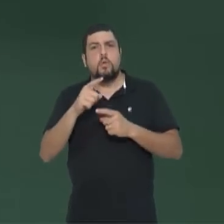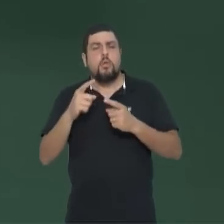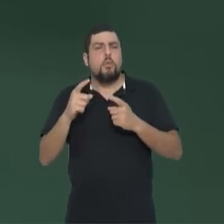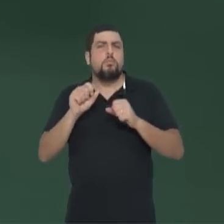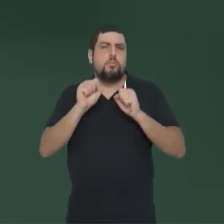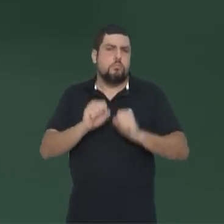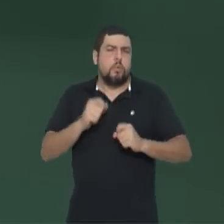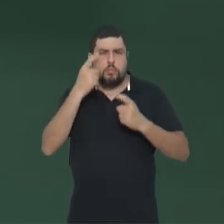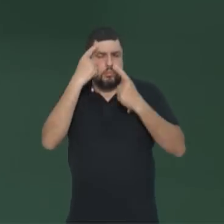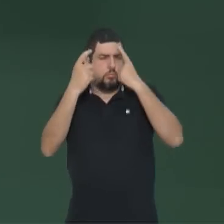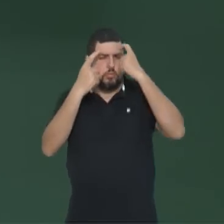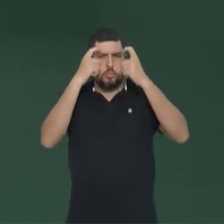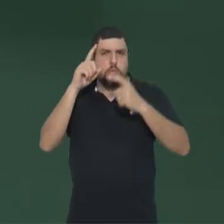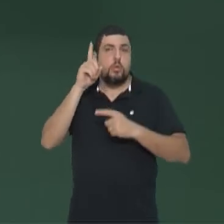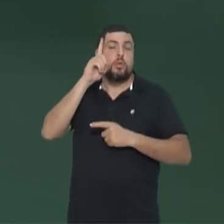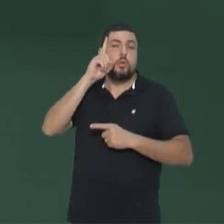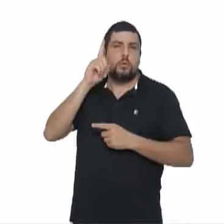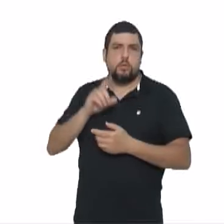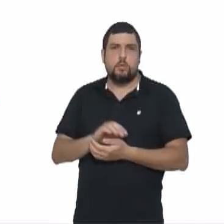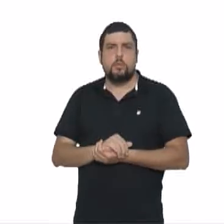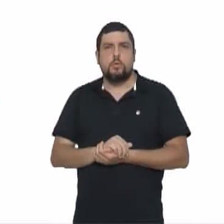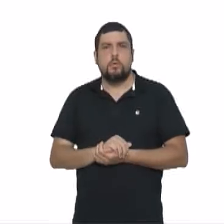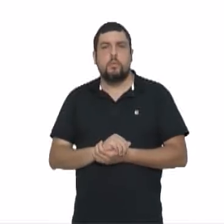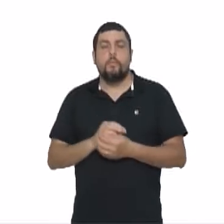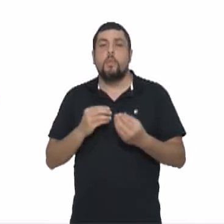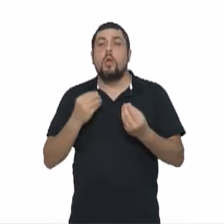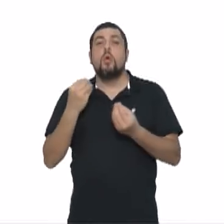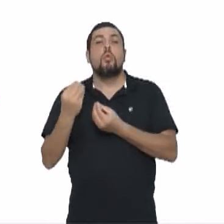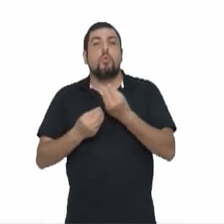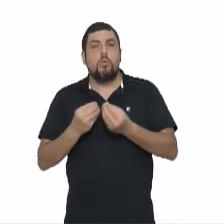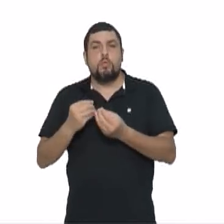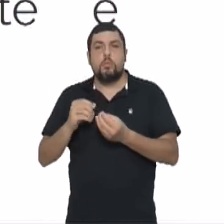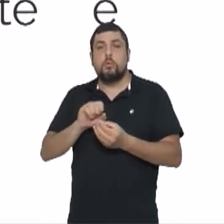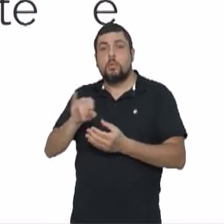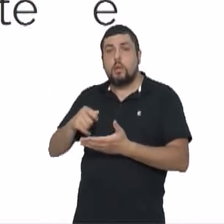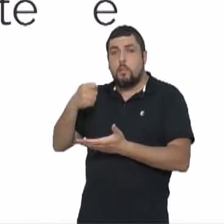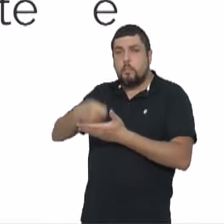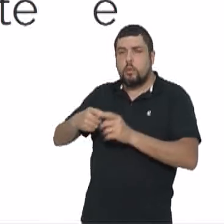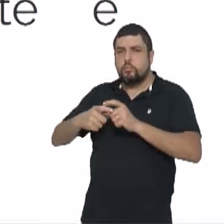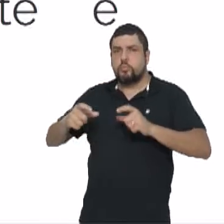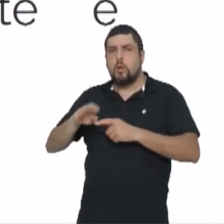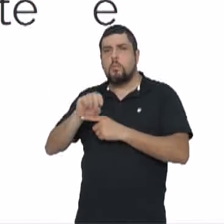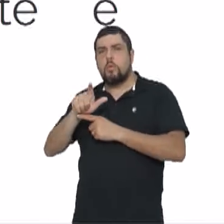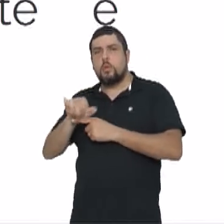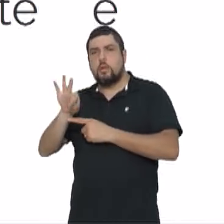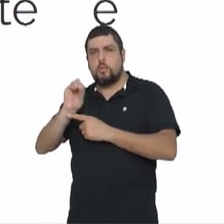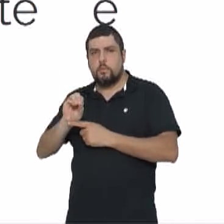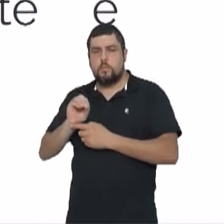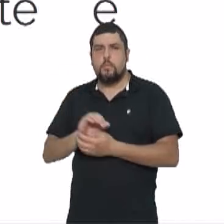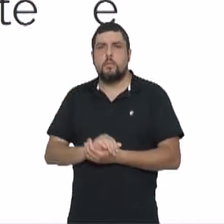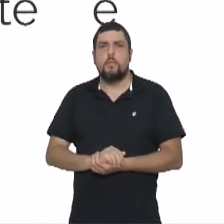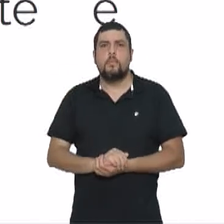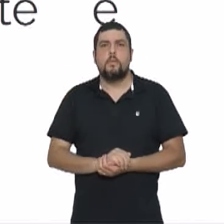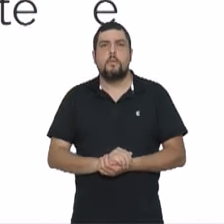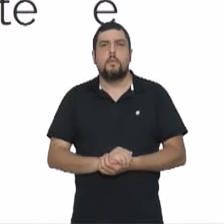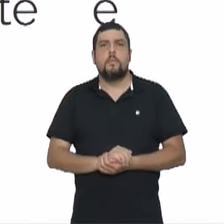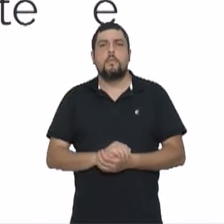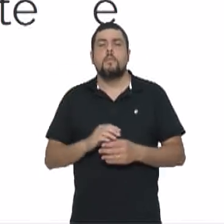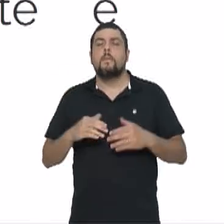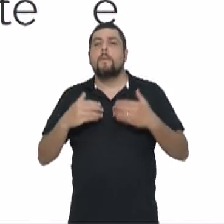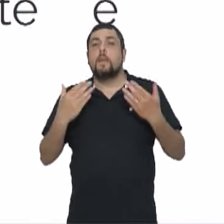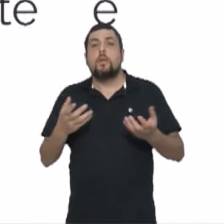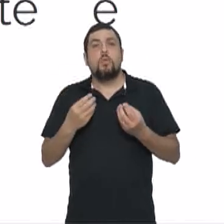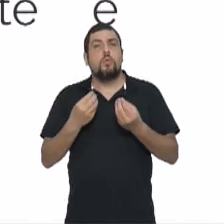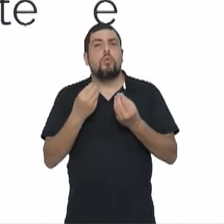aí a data de vocês. Como? Por meio do pagamento de boleto. Então, exemplo, né? Como é que